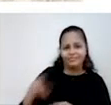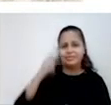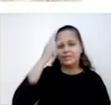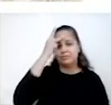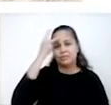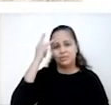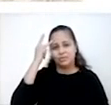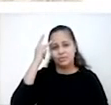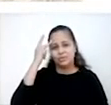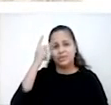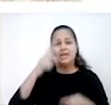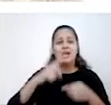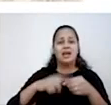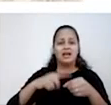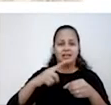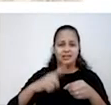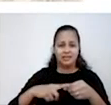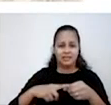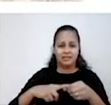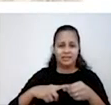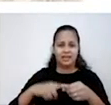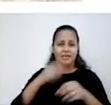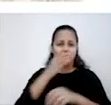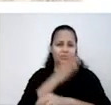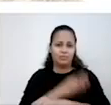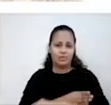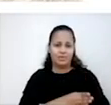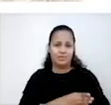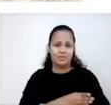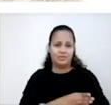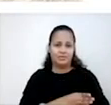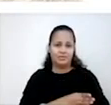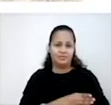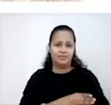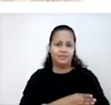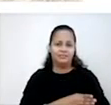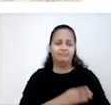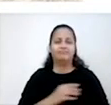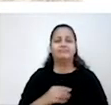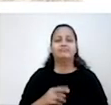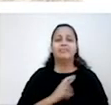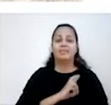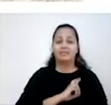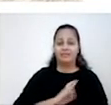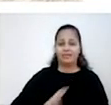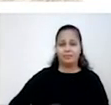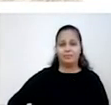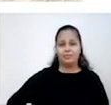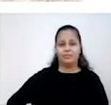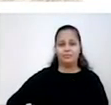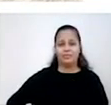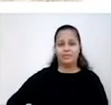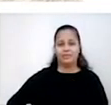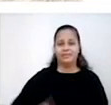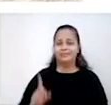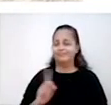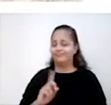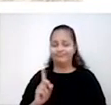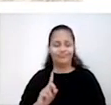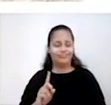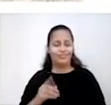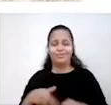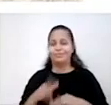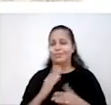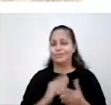região central. A cidade moderna, assim como a república, como vimos, não era,